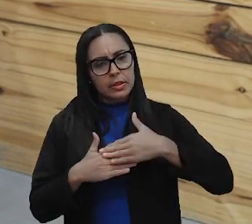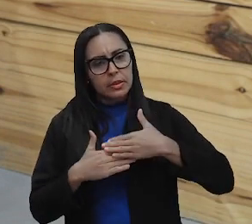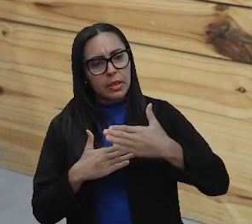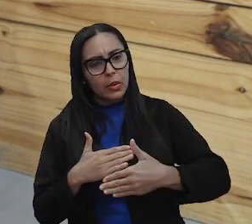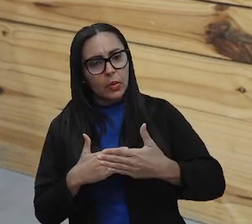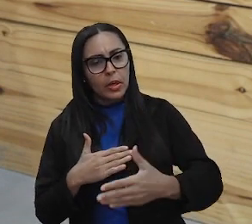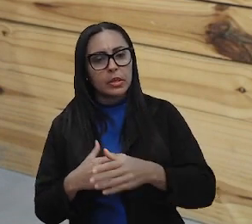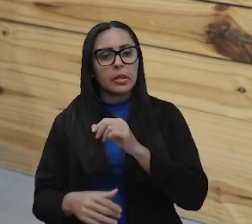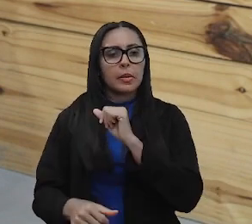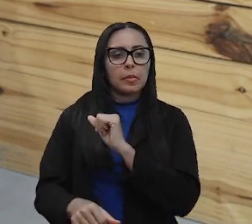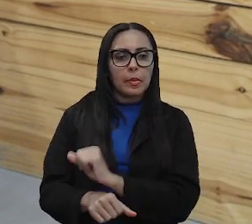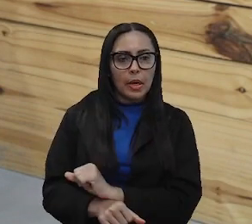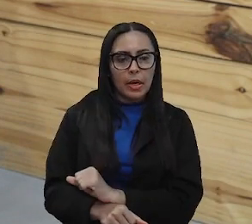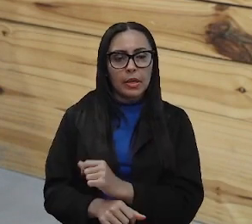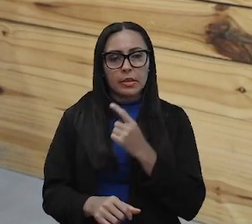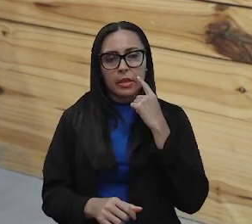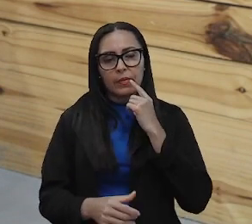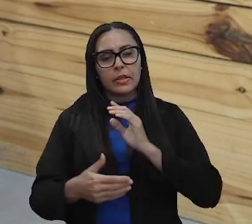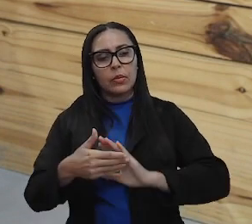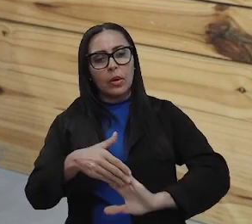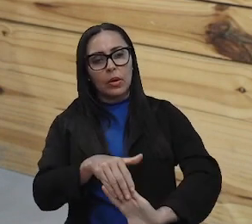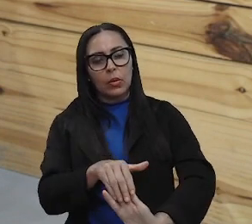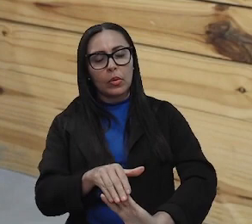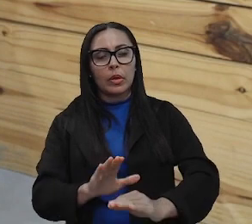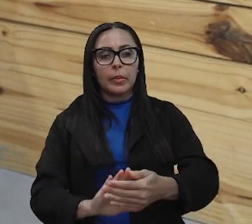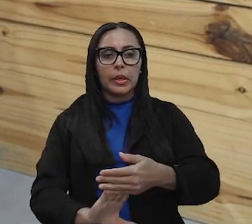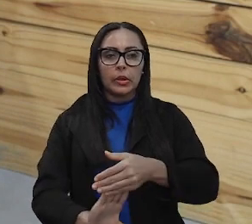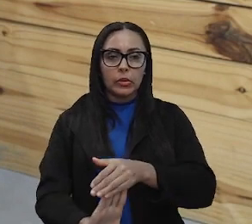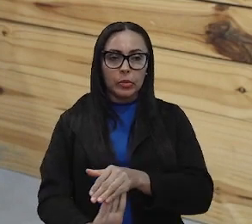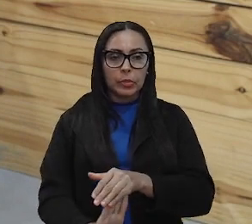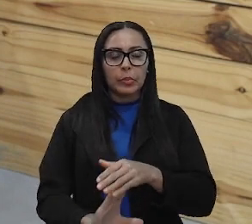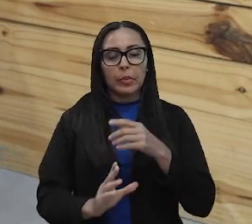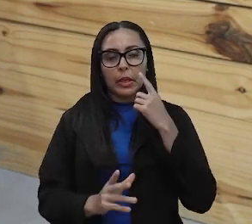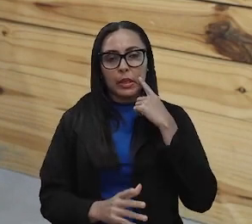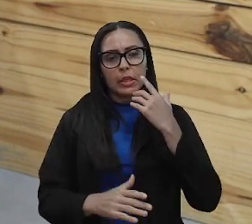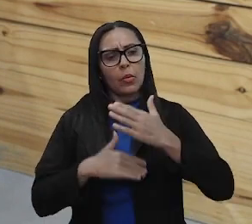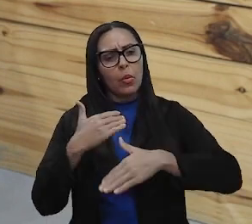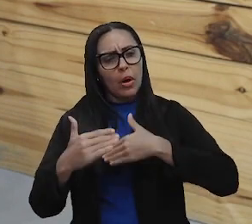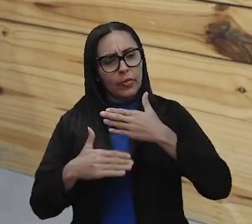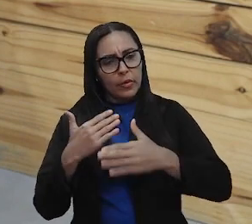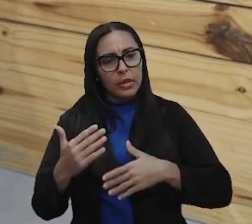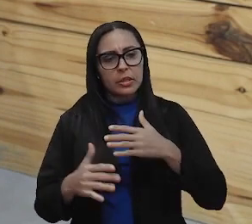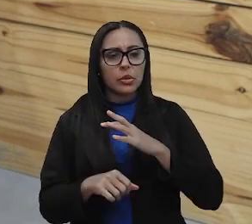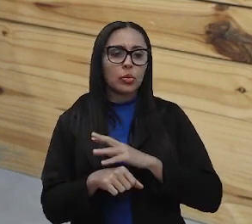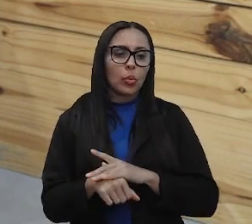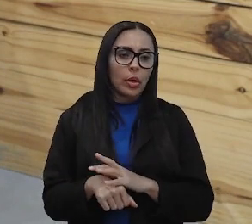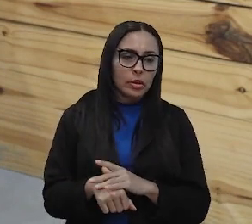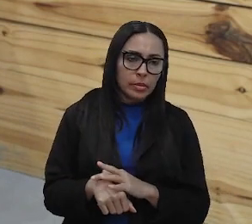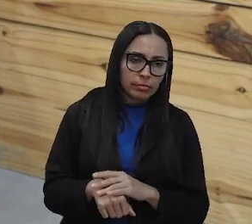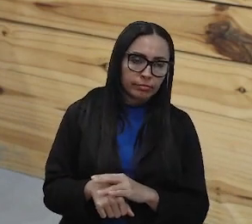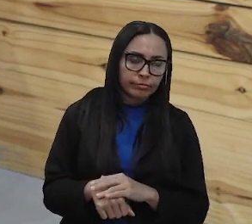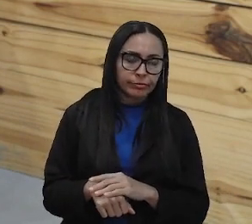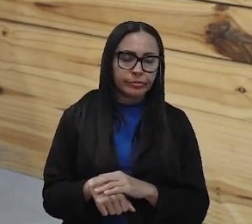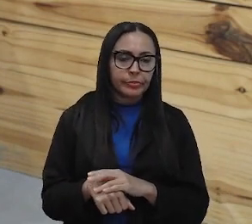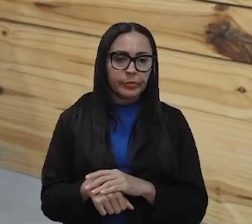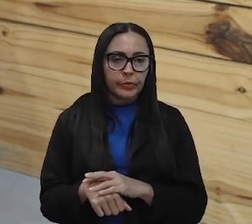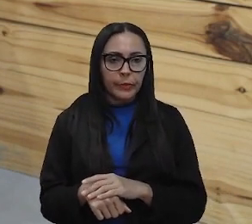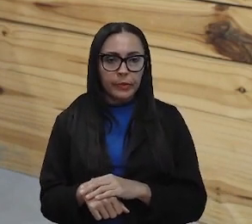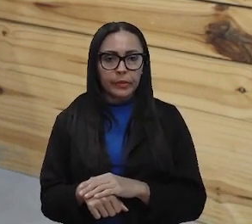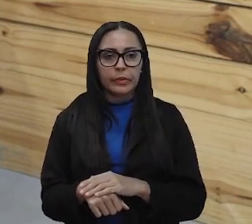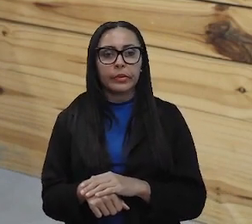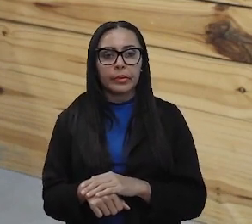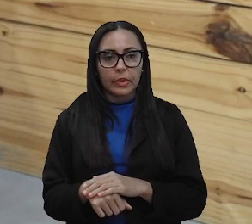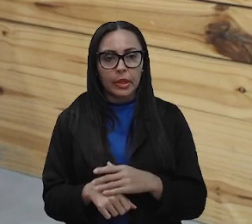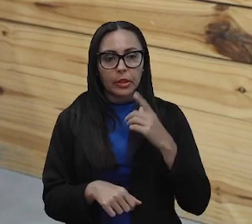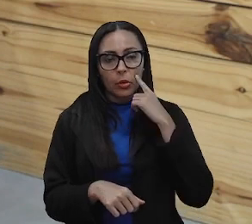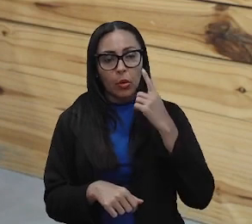de fazer exercício de alongamento, para que não avance o estágio da doença. Porque a doença ela tem vários estágios, né? Como